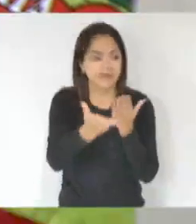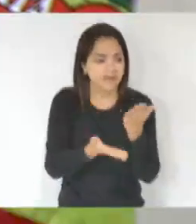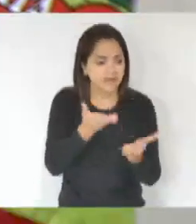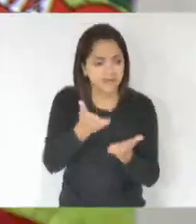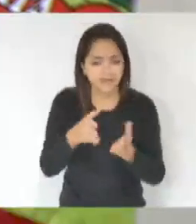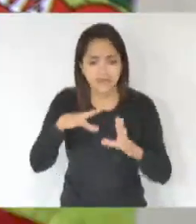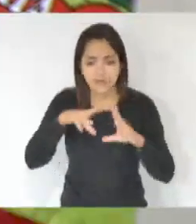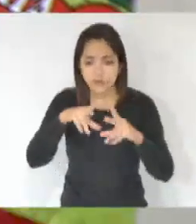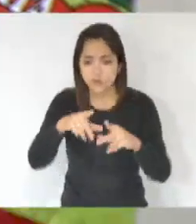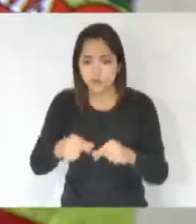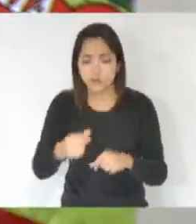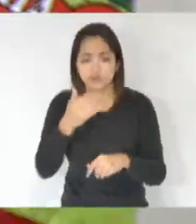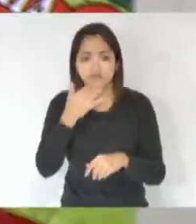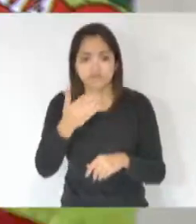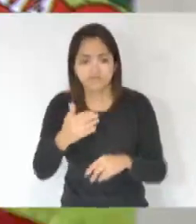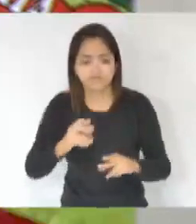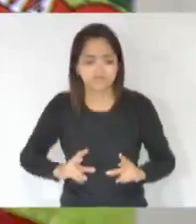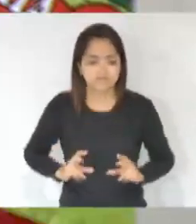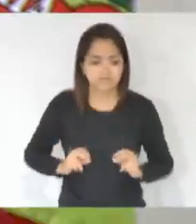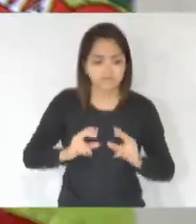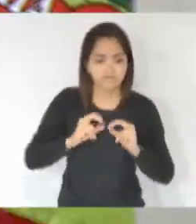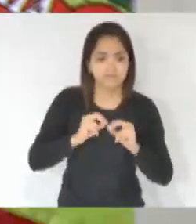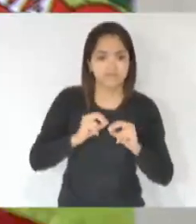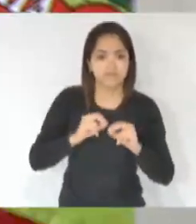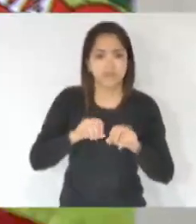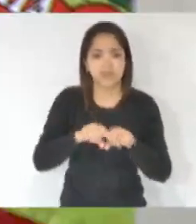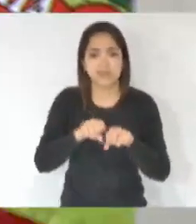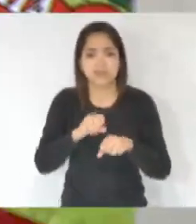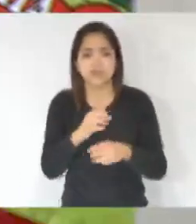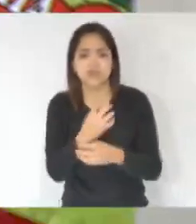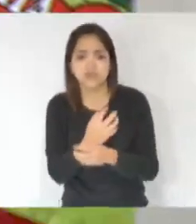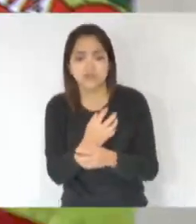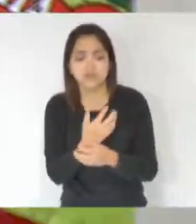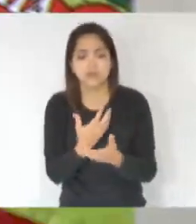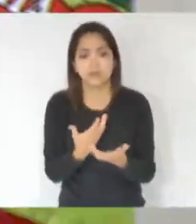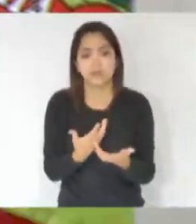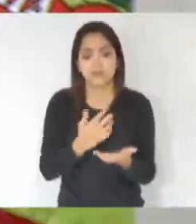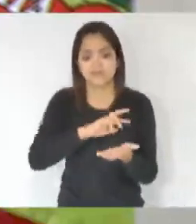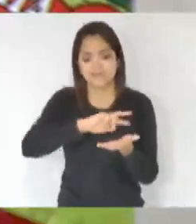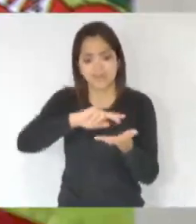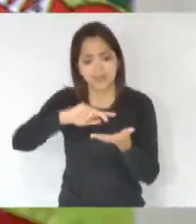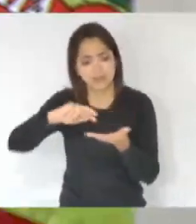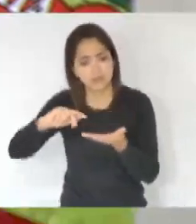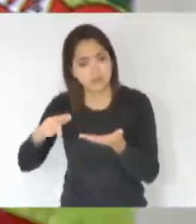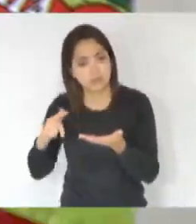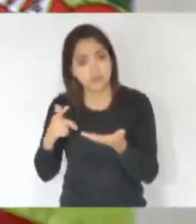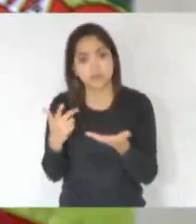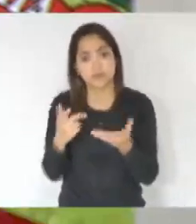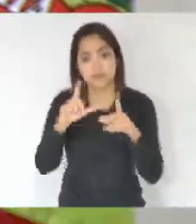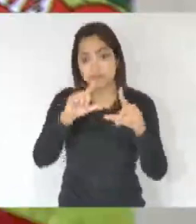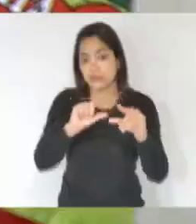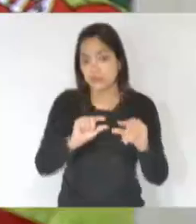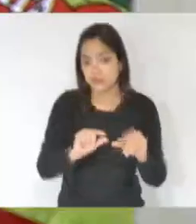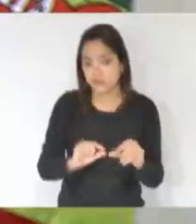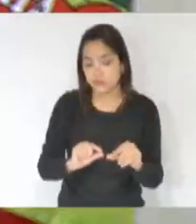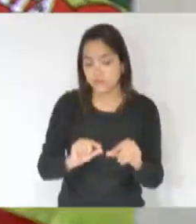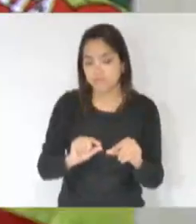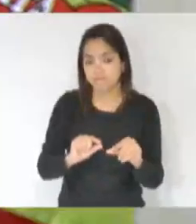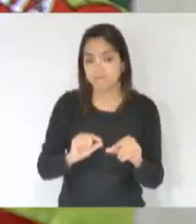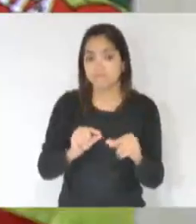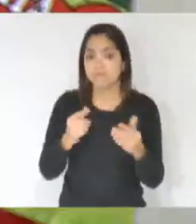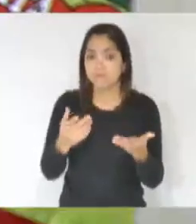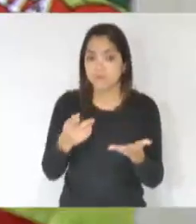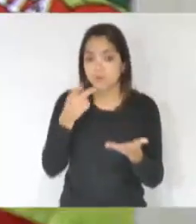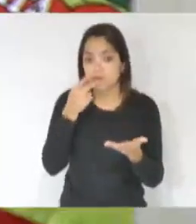nossas demandas de oncologia, de ortopedia, trauma, enfim. Então, quero compartilhar com vocês, com